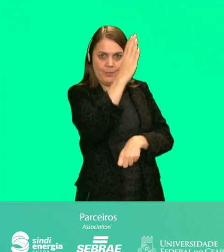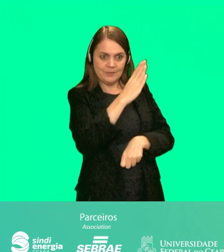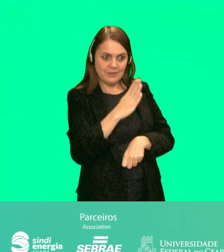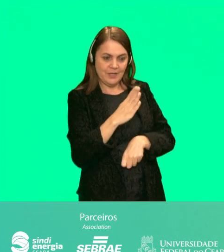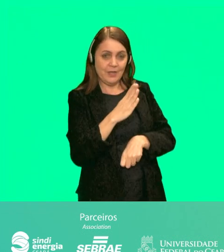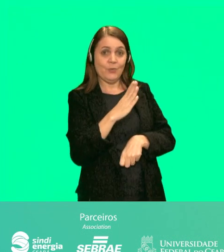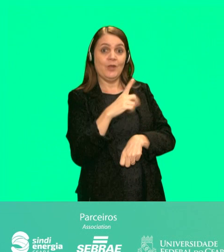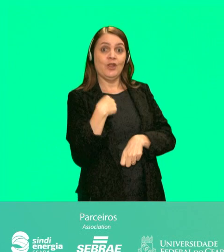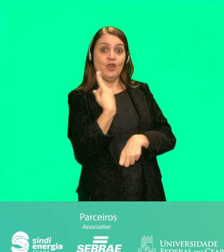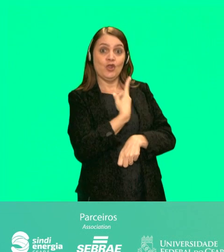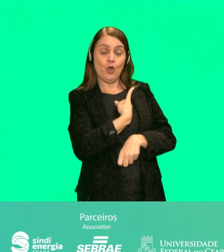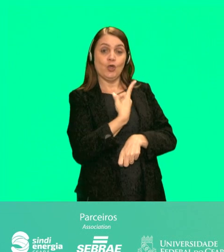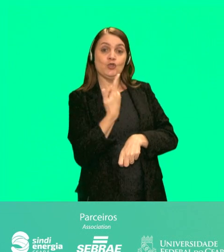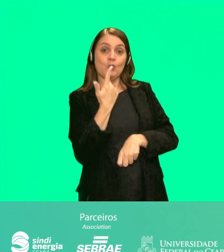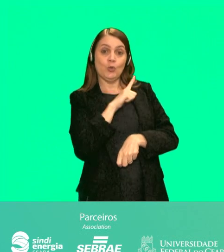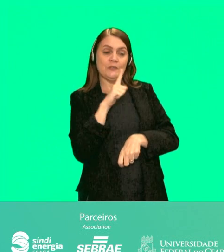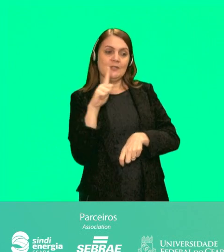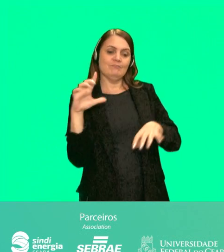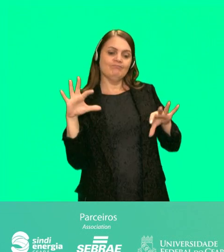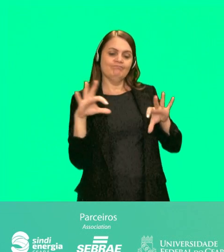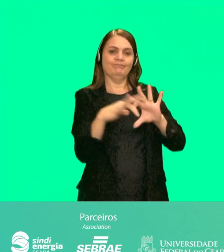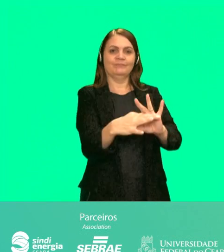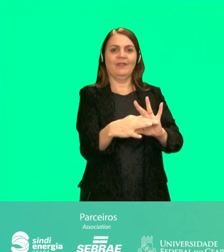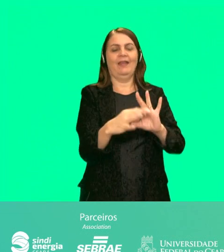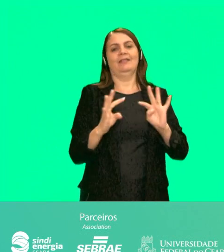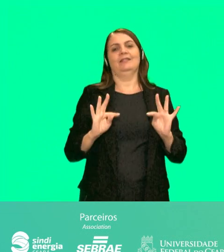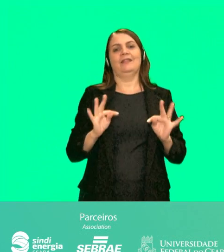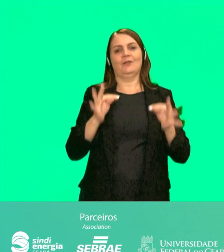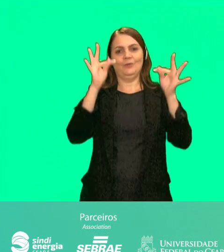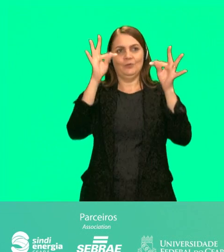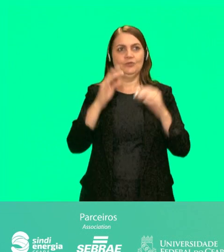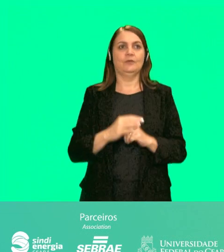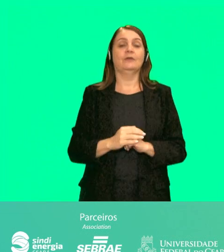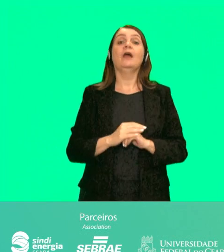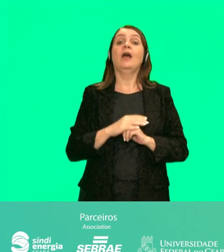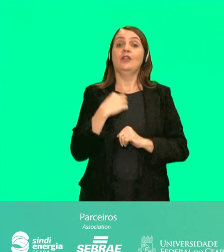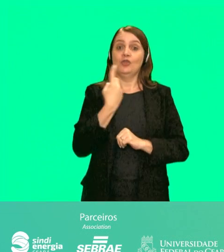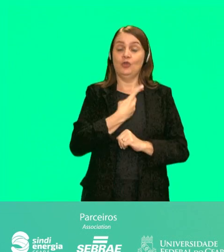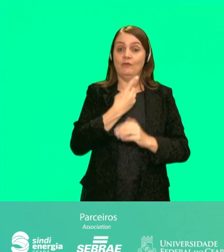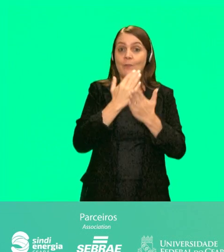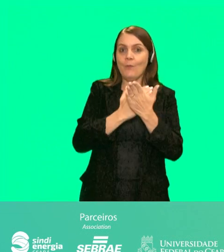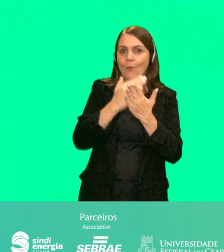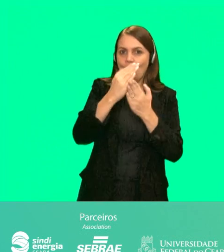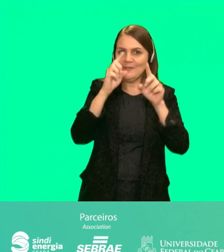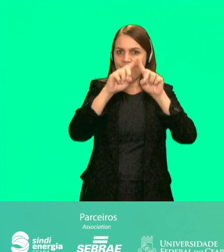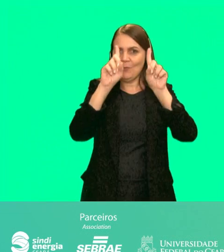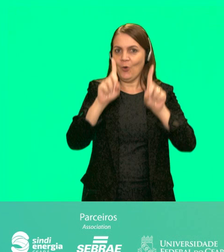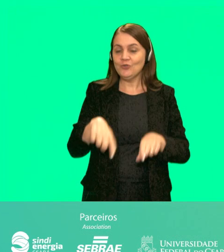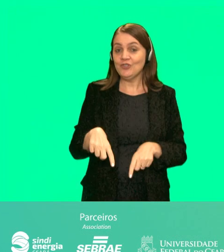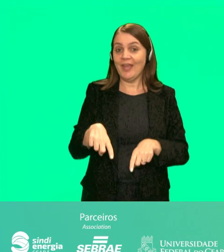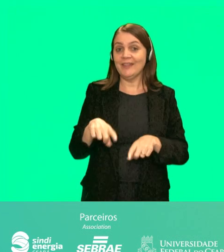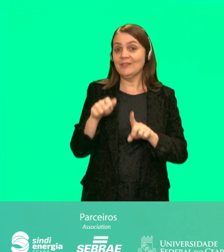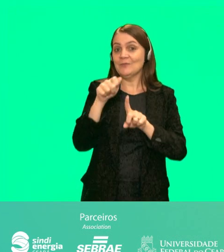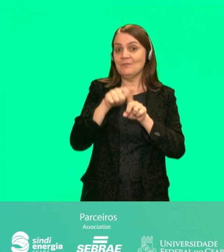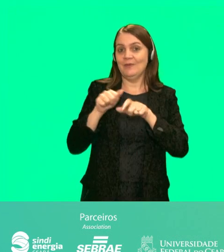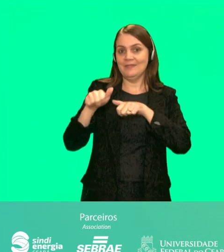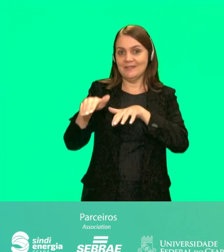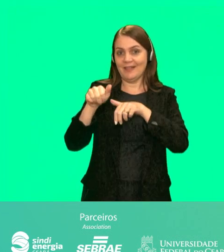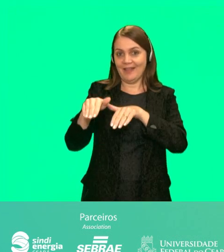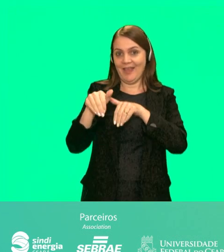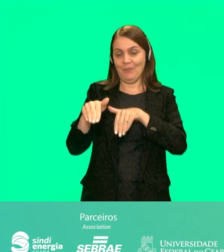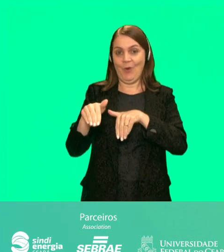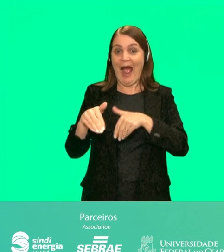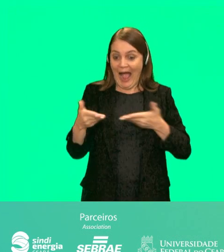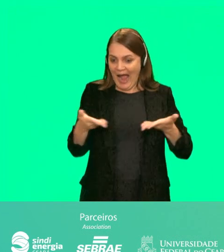hidrogênio globalmente. Então nós with vamos the anunciar green hydrogen. globalmente esse I projeto em cannot setembro. Eu ainda não posso disclose falar much muito more, mais do que isso, mas daqui a um mês a